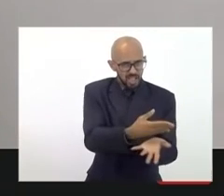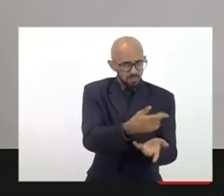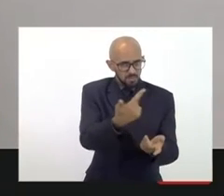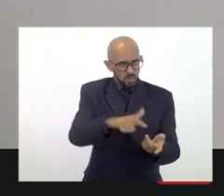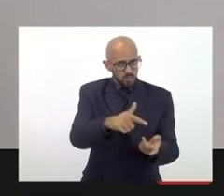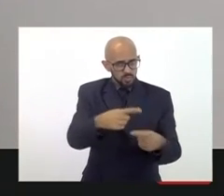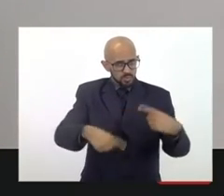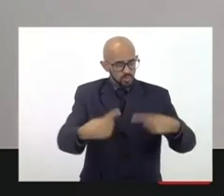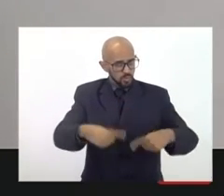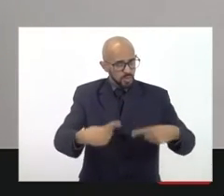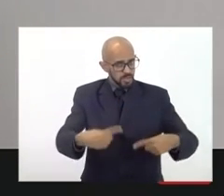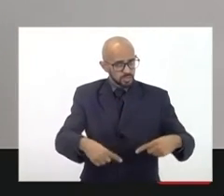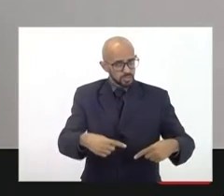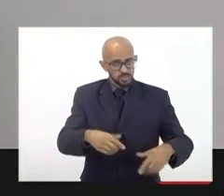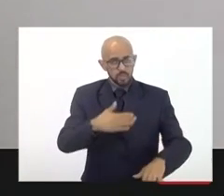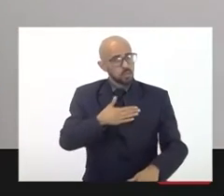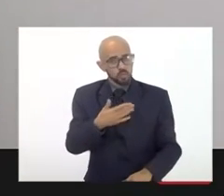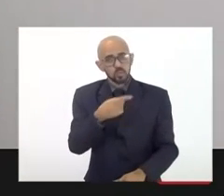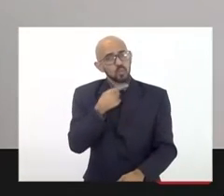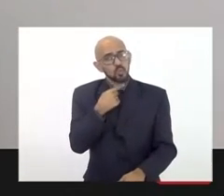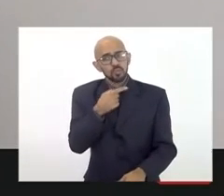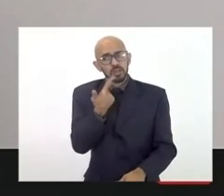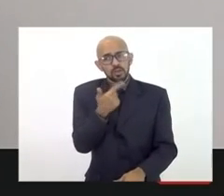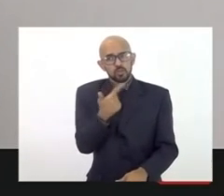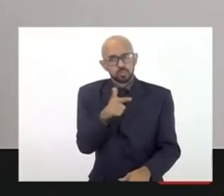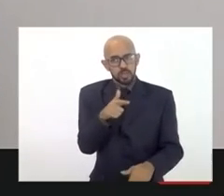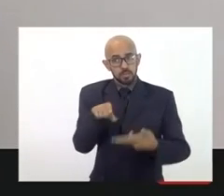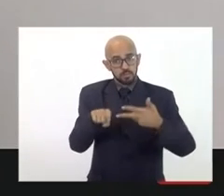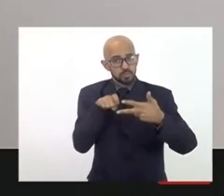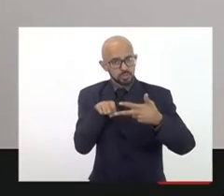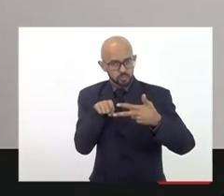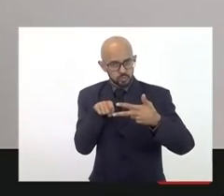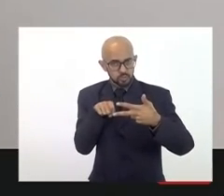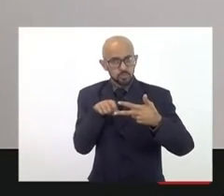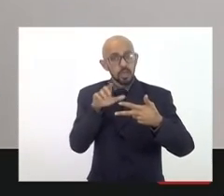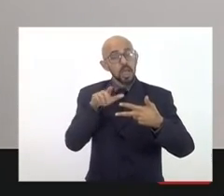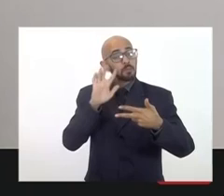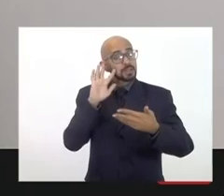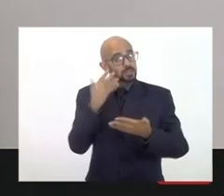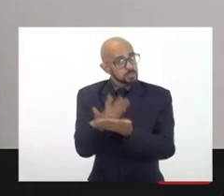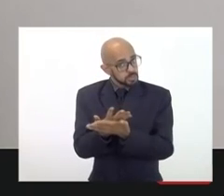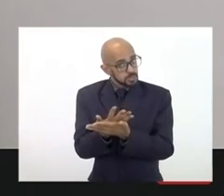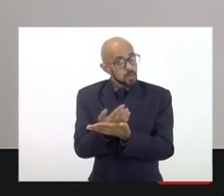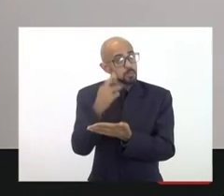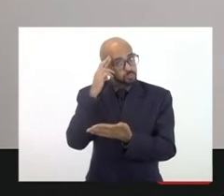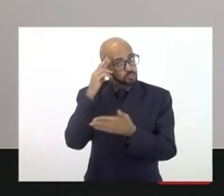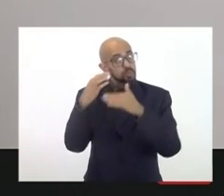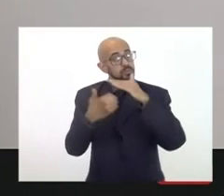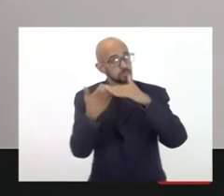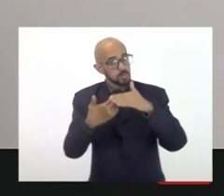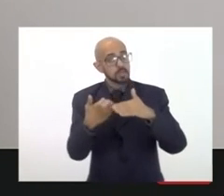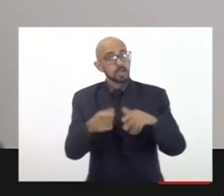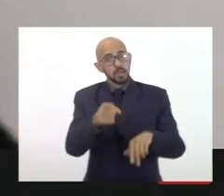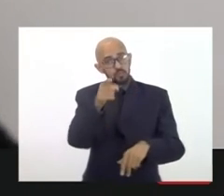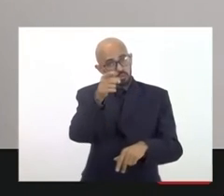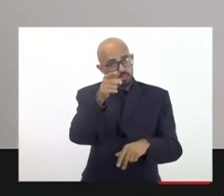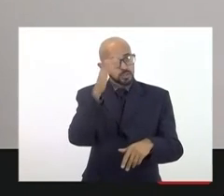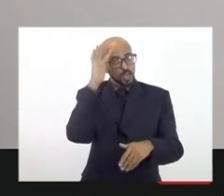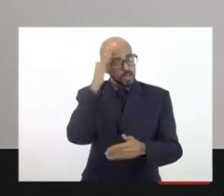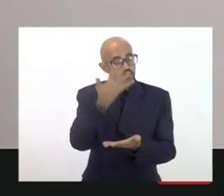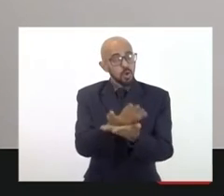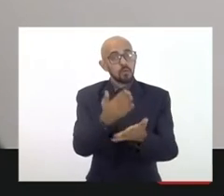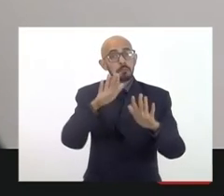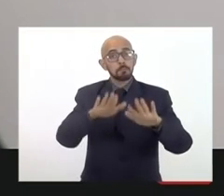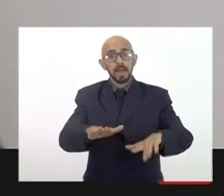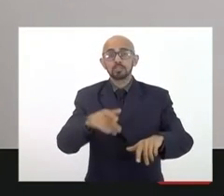que pode ter até problema. Então, não tenho mínima dúvida com os executivos. Claro que é uma decisão empresarial, compete a vocês, mas não há